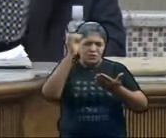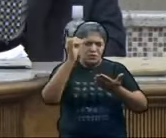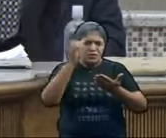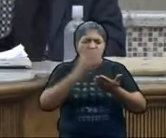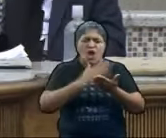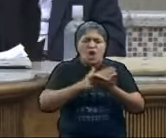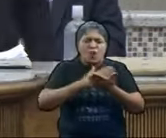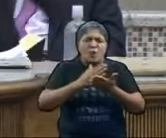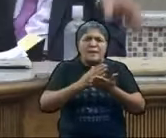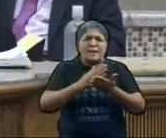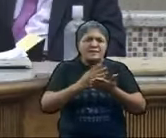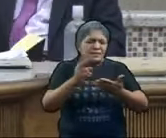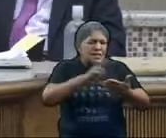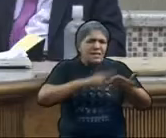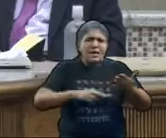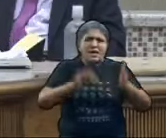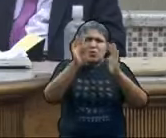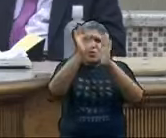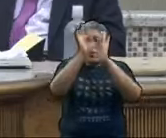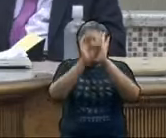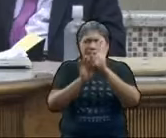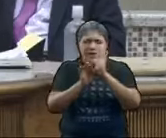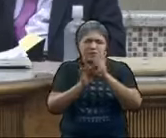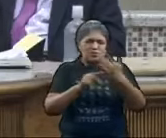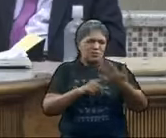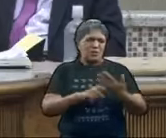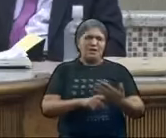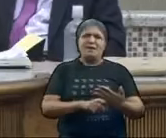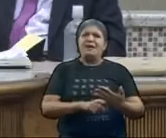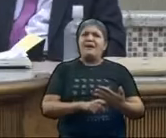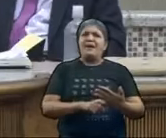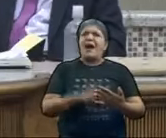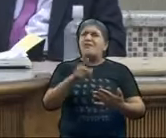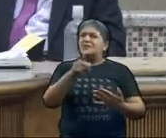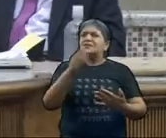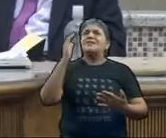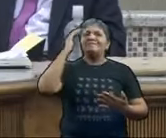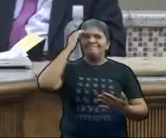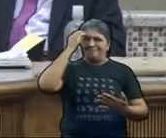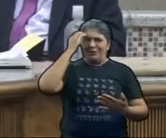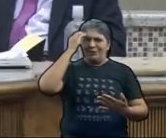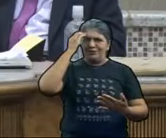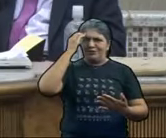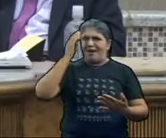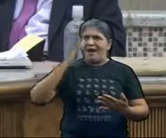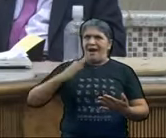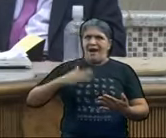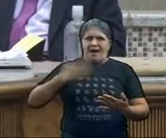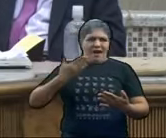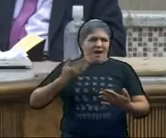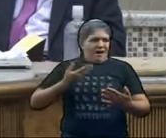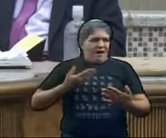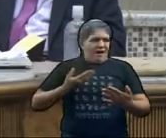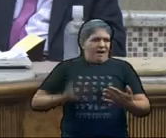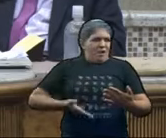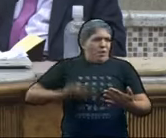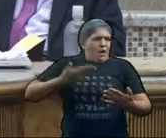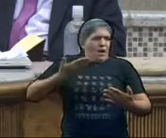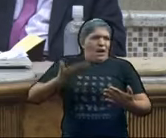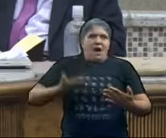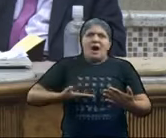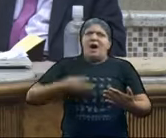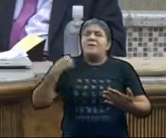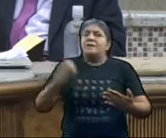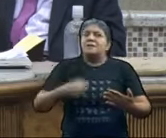Apocalipse, ele anima-nos, este texto nos anima cada dia mais a